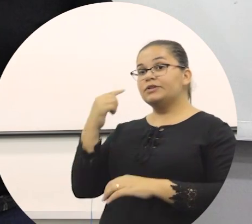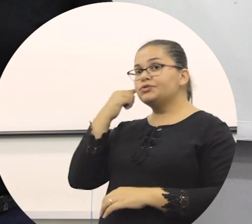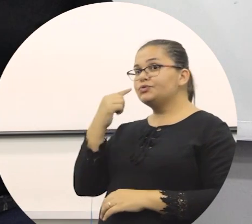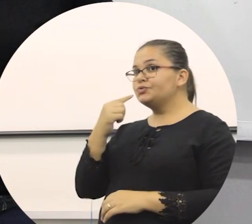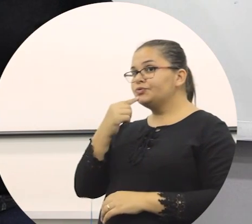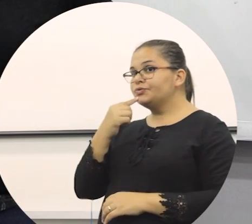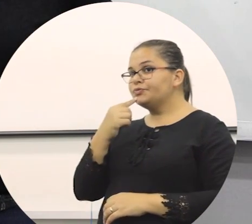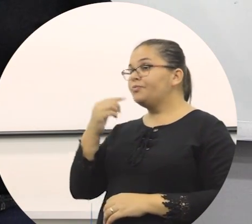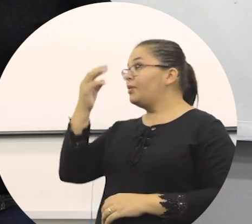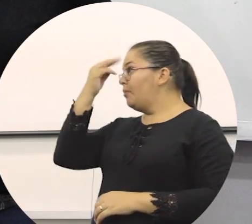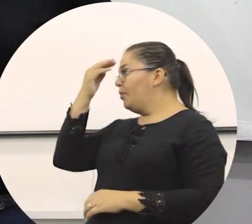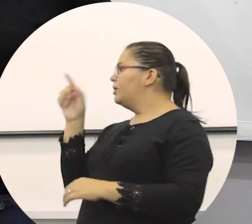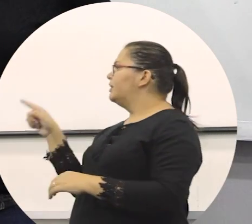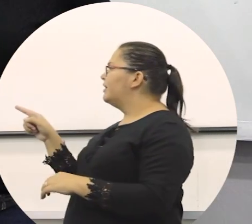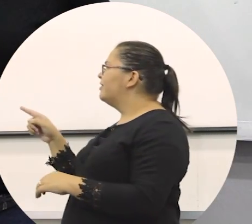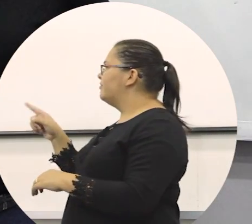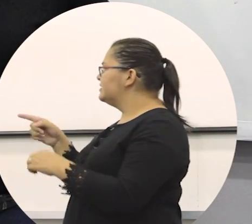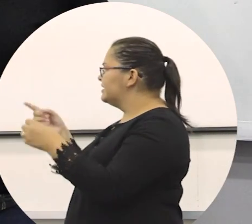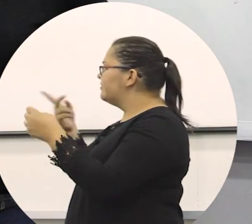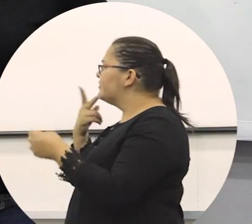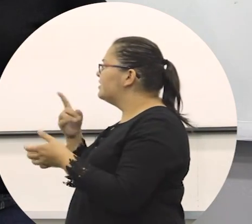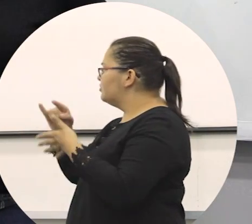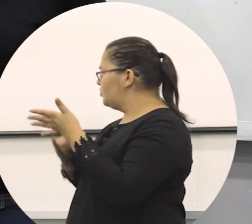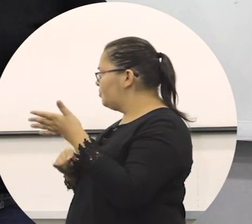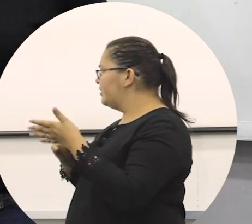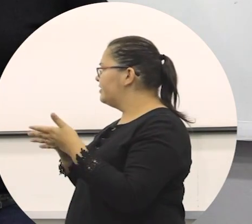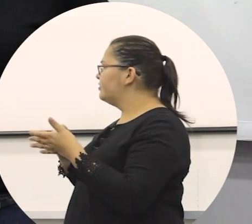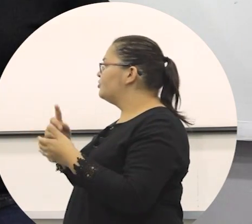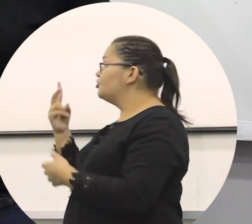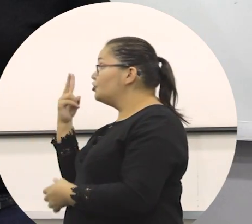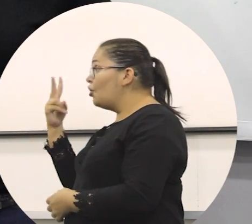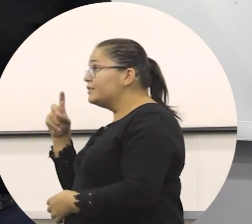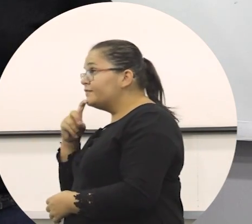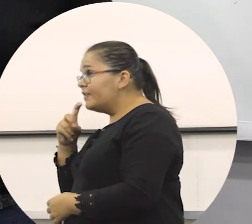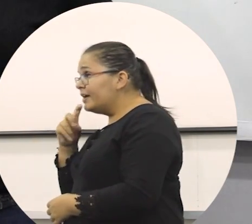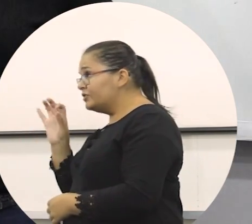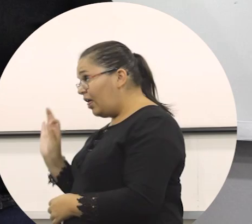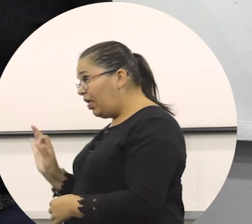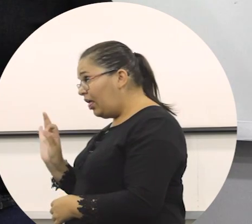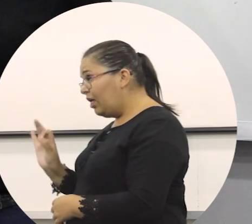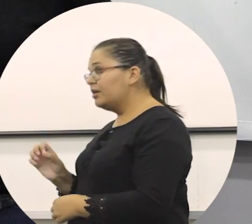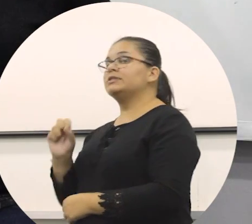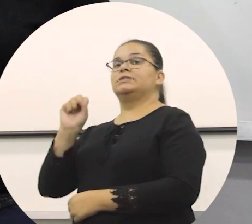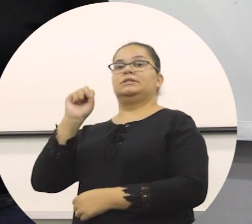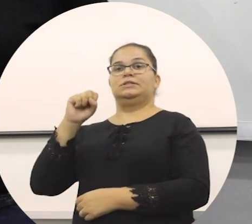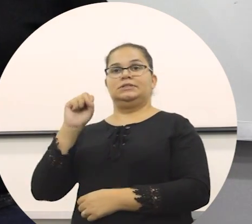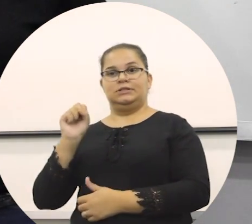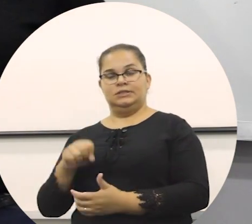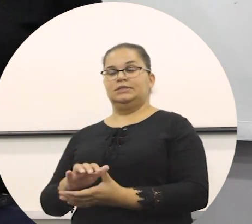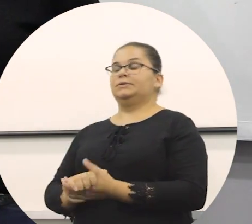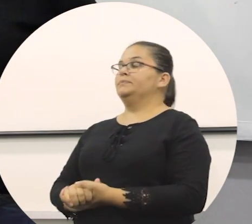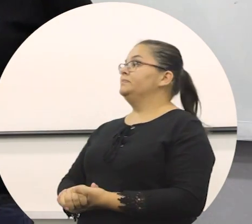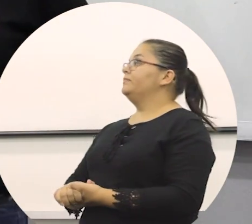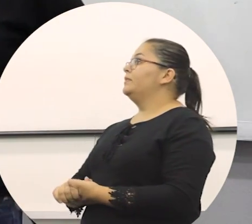falando dos dois verdinhos. Isso. E aí, eu tenho uma